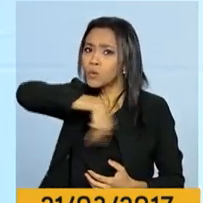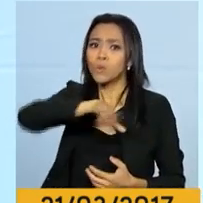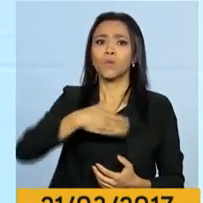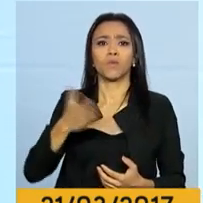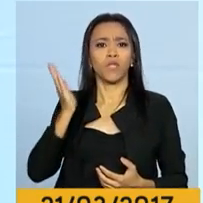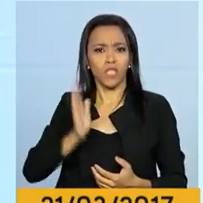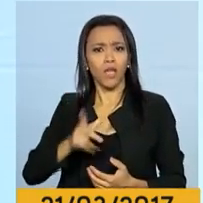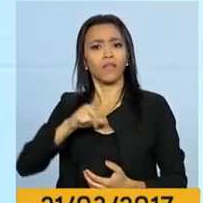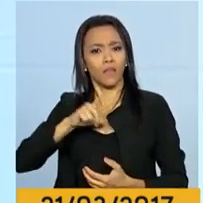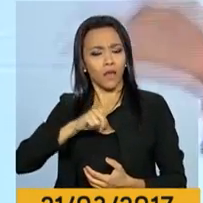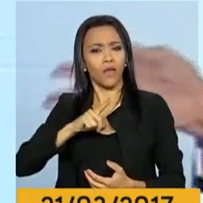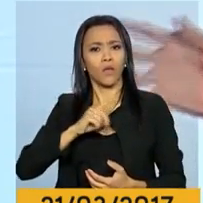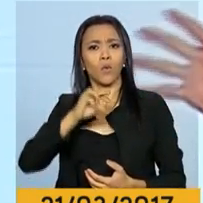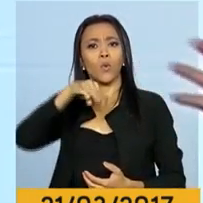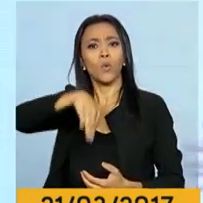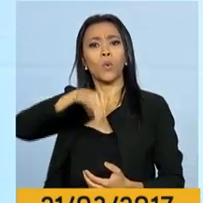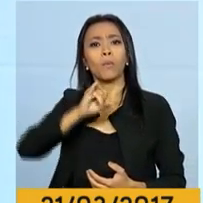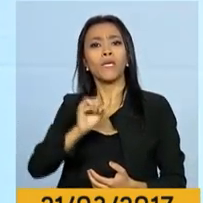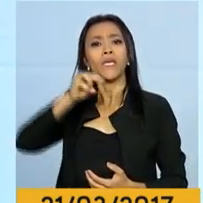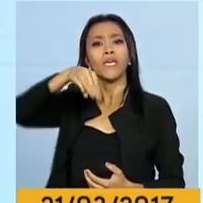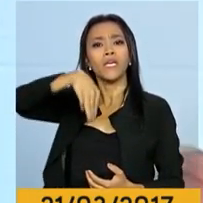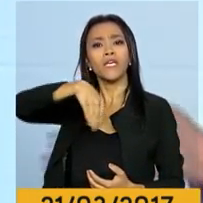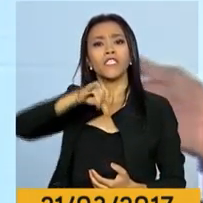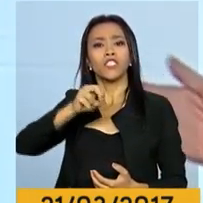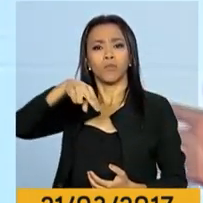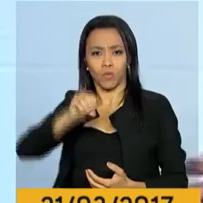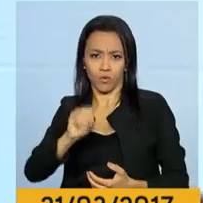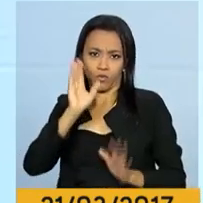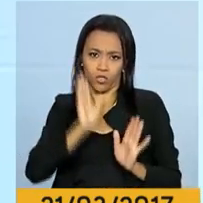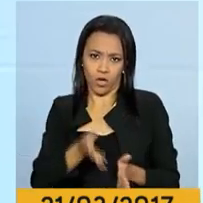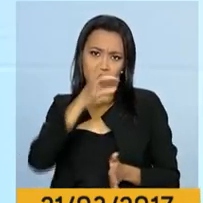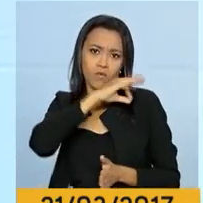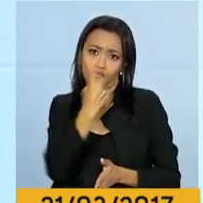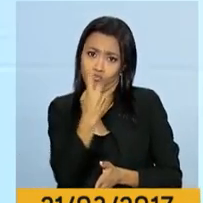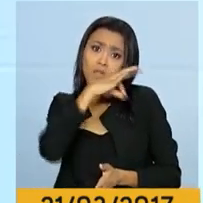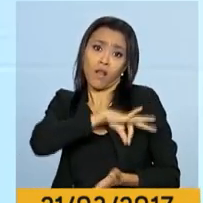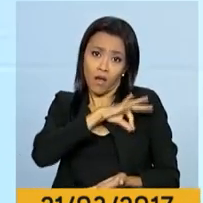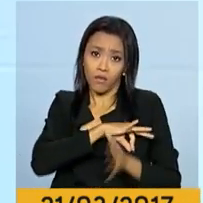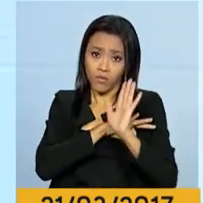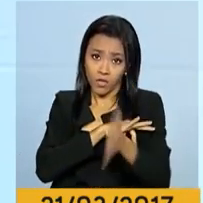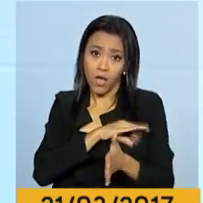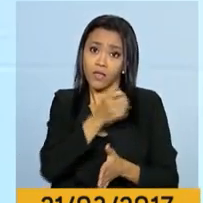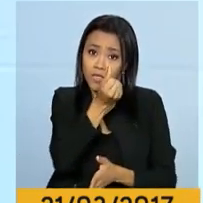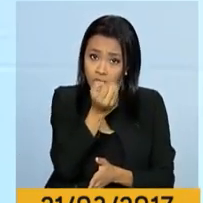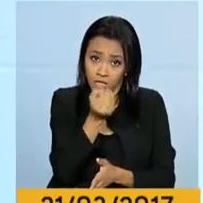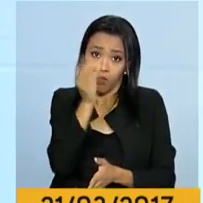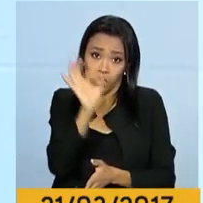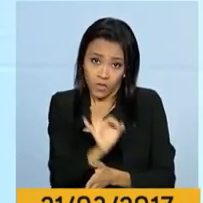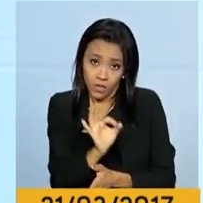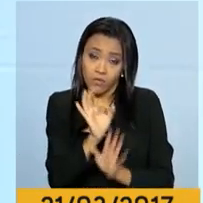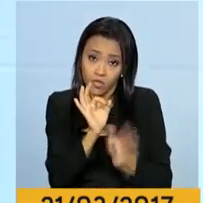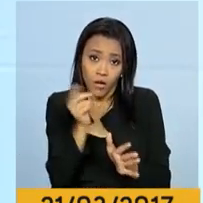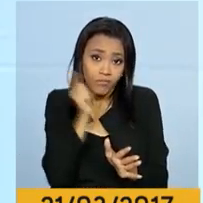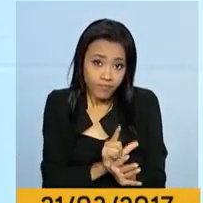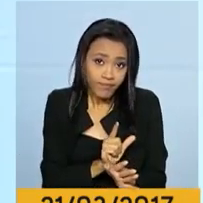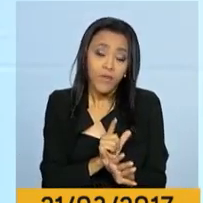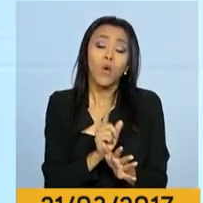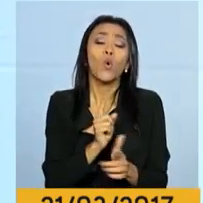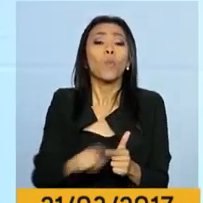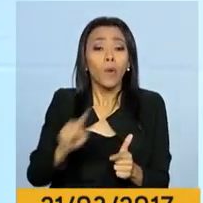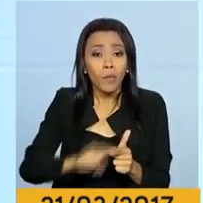mínimo. Então, o mínimo é o salário mínimo da aposentadoria, 60% já está. O grande problema